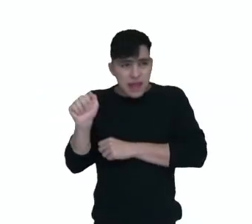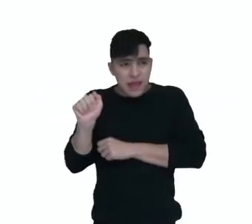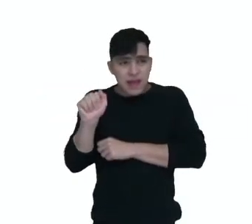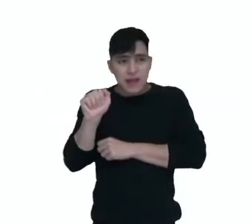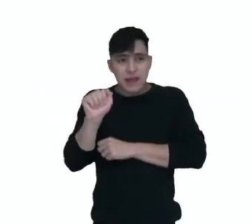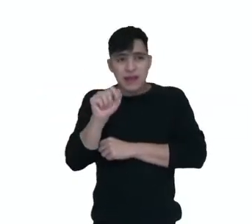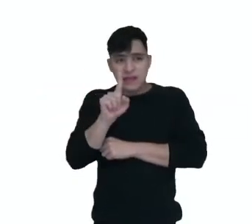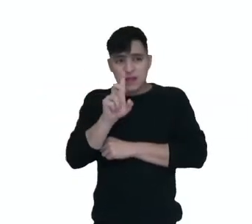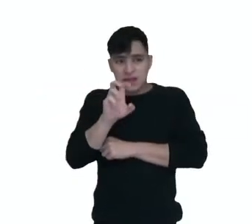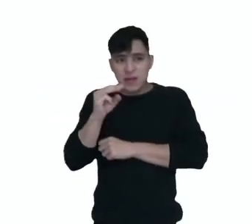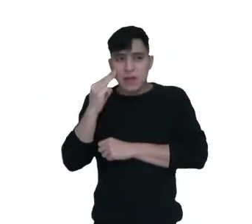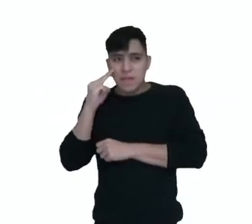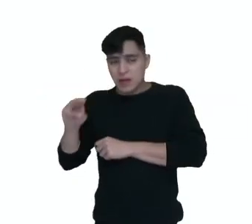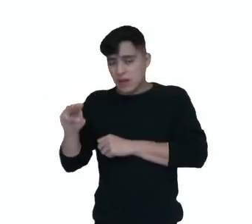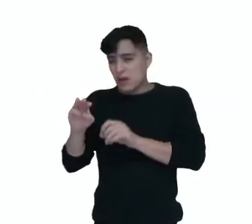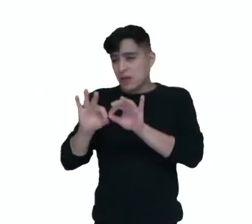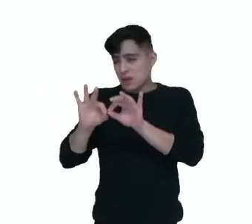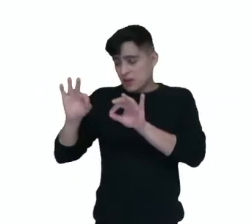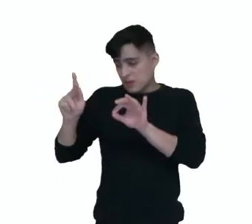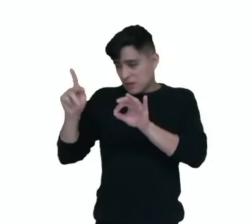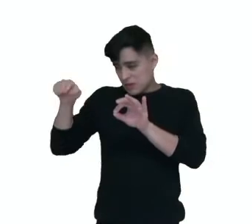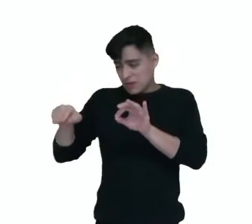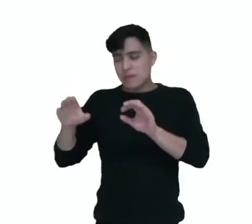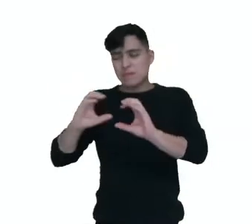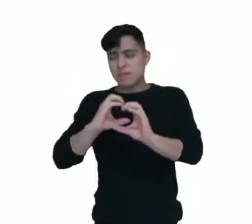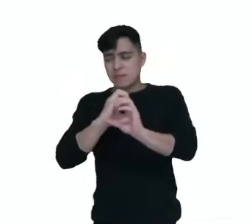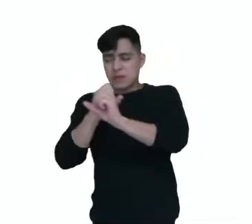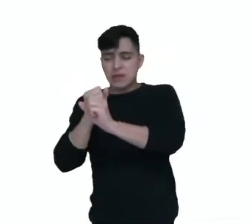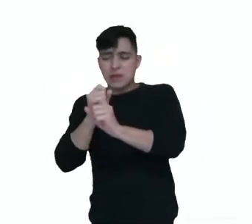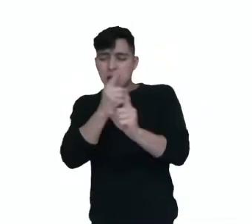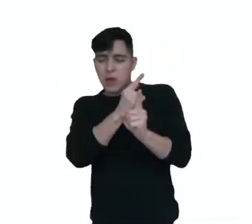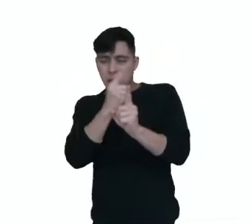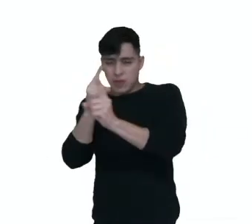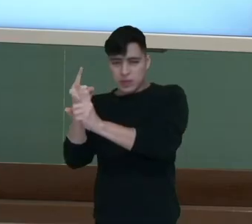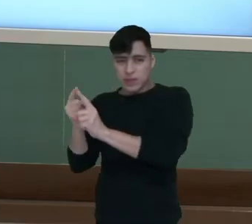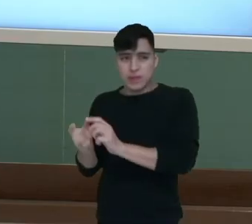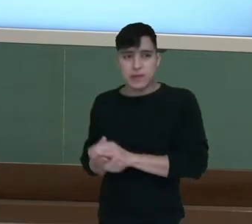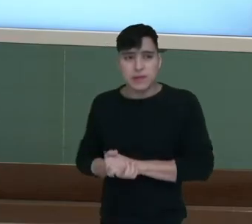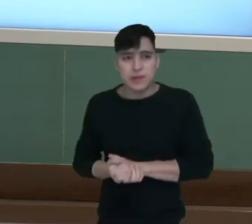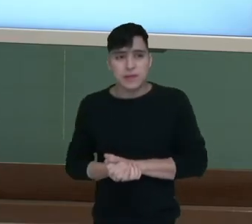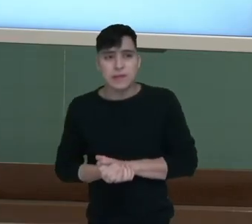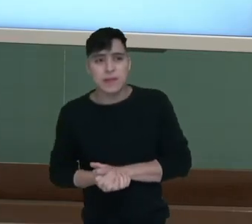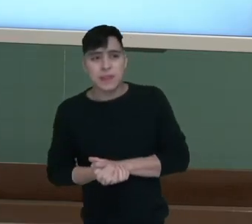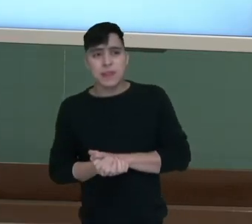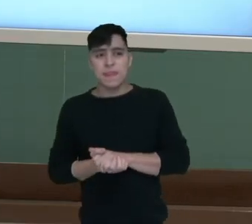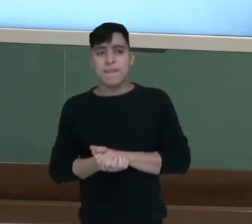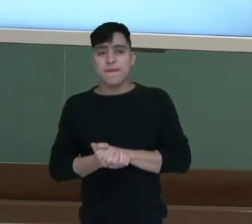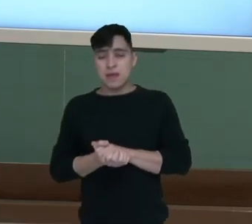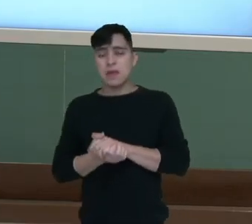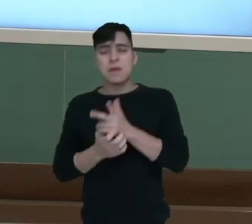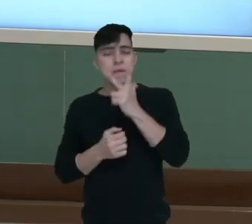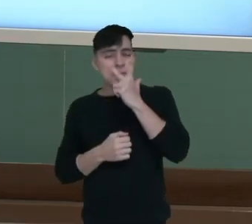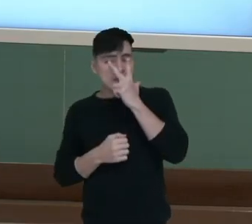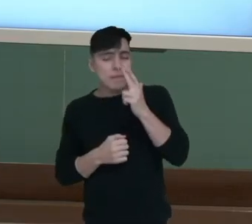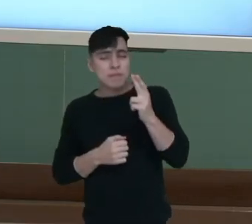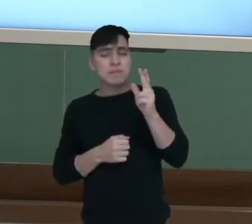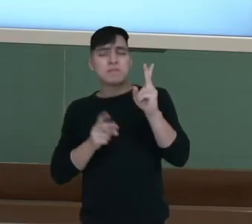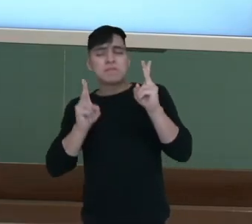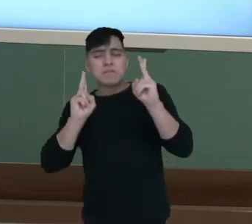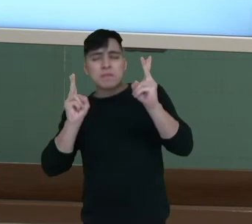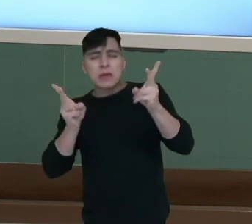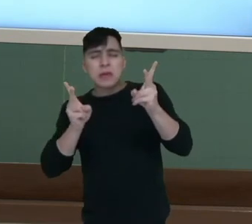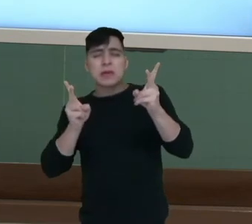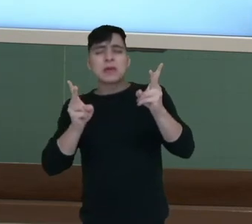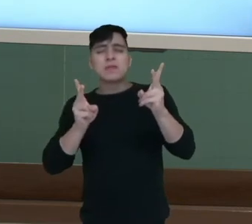valor próximo de 3,95 vezes 10 a menos 20. Perceba que a ordem, né, melhor dizendo, a ordem de grandeza é praticamente igual, né?